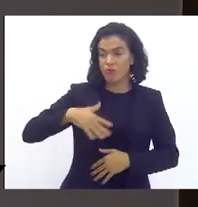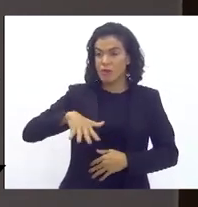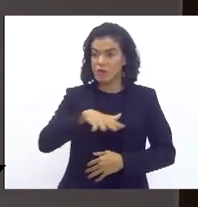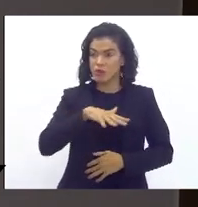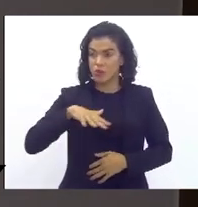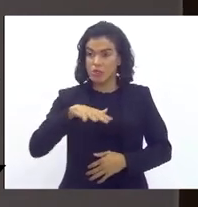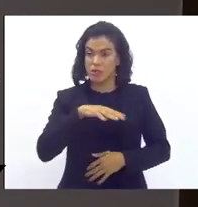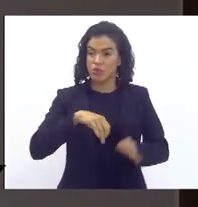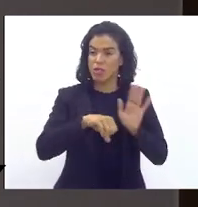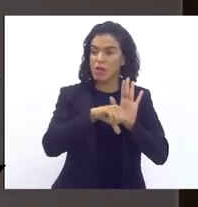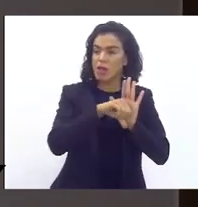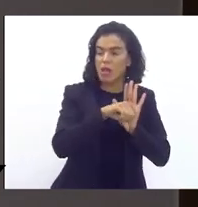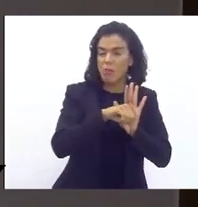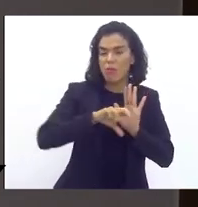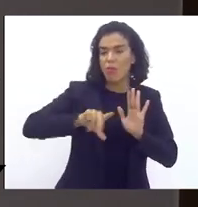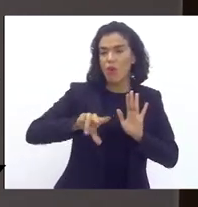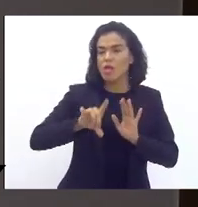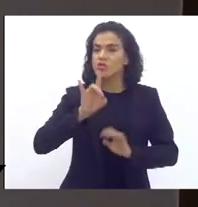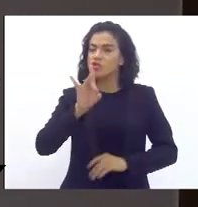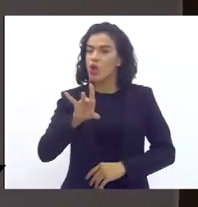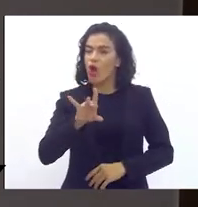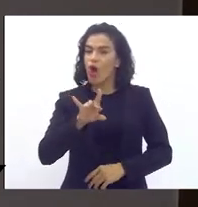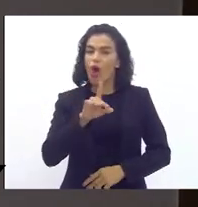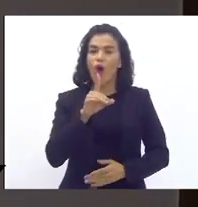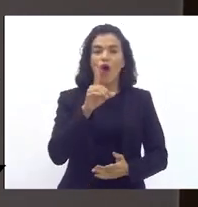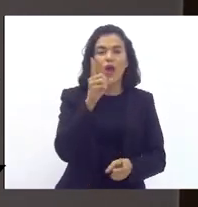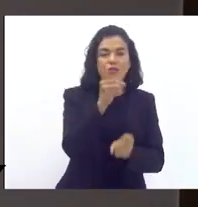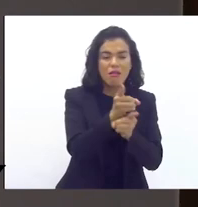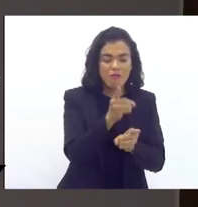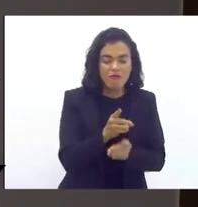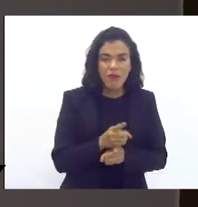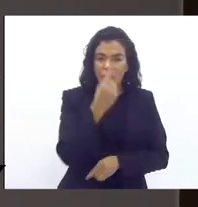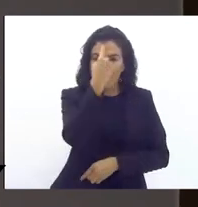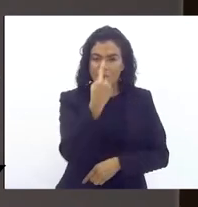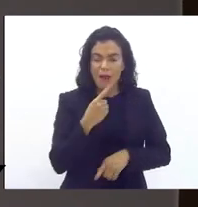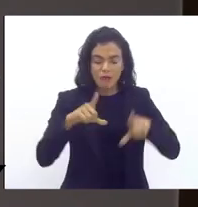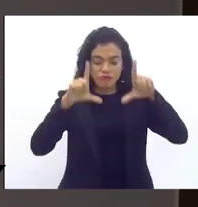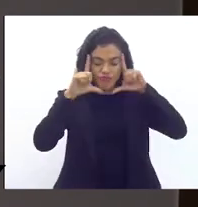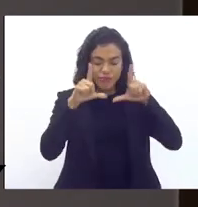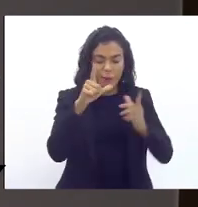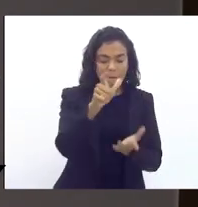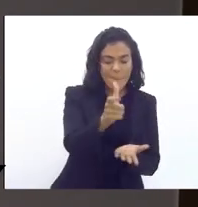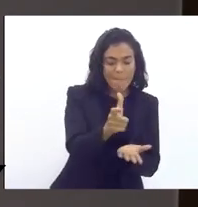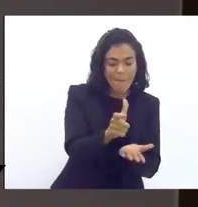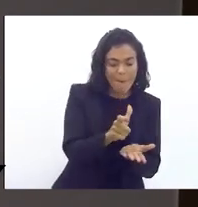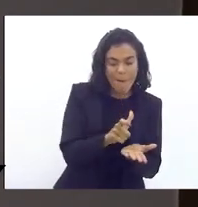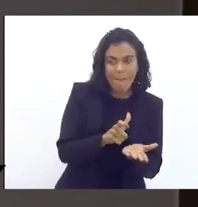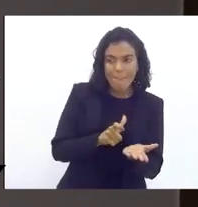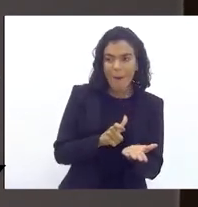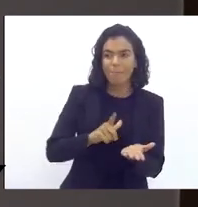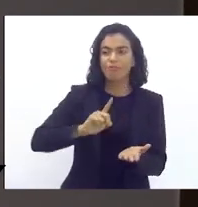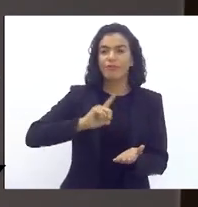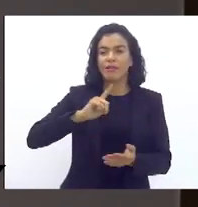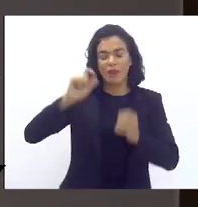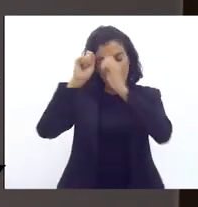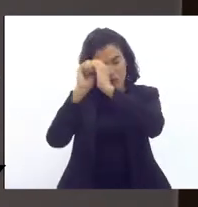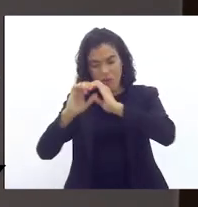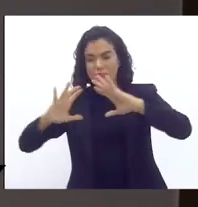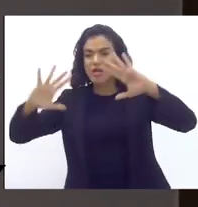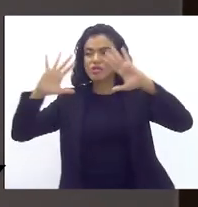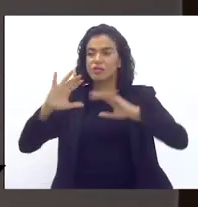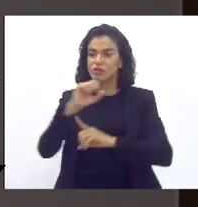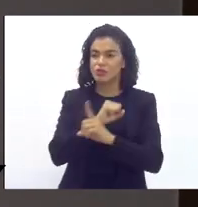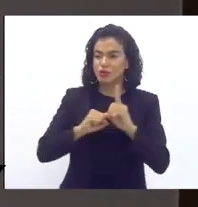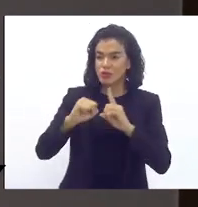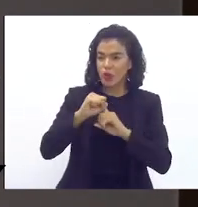situação criminal não seja somente o reconhecimento fotográfico Porque infelizmente nós sabemos que existe um Imaginário social